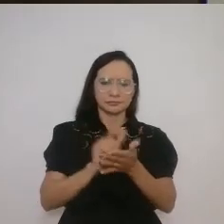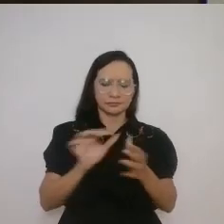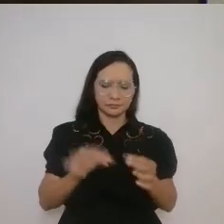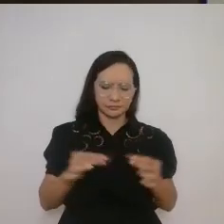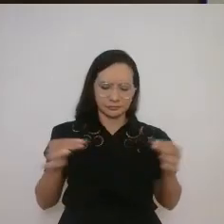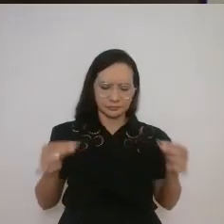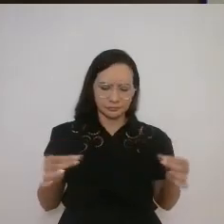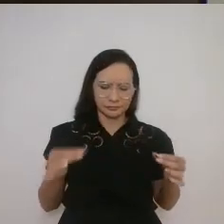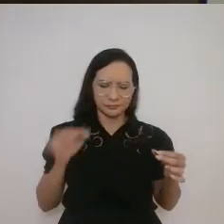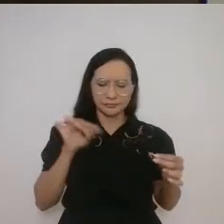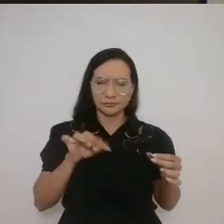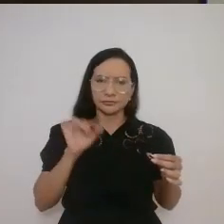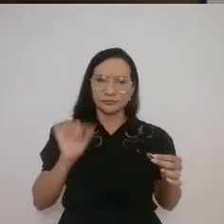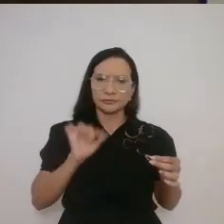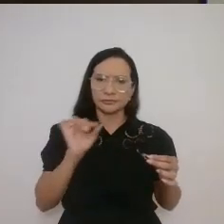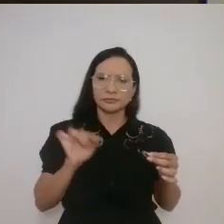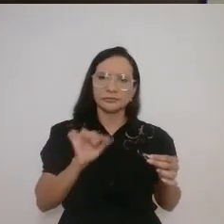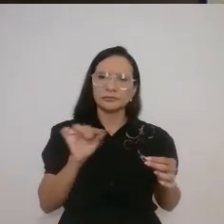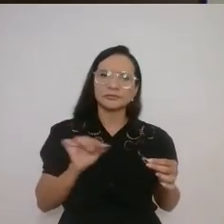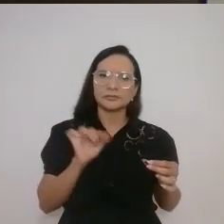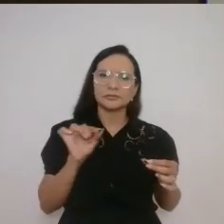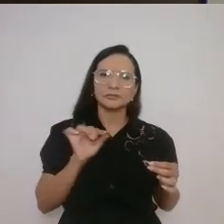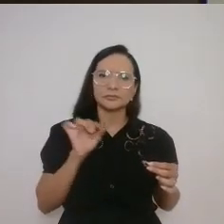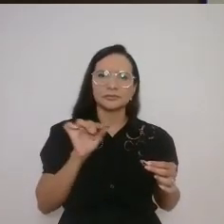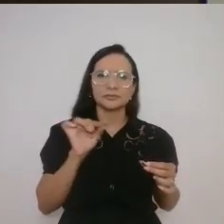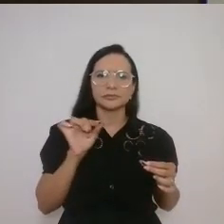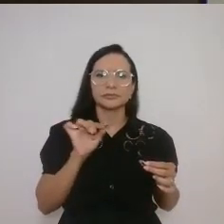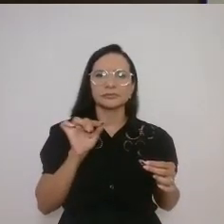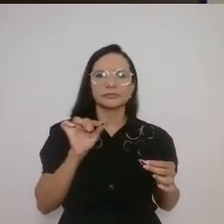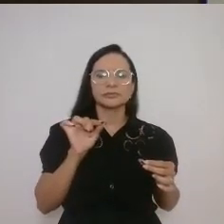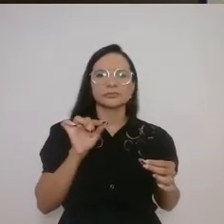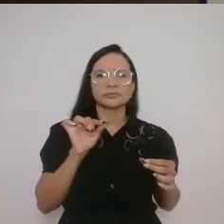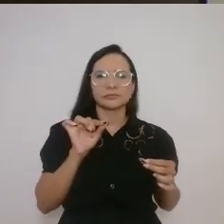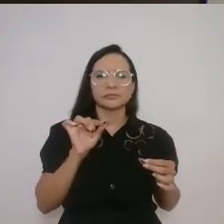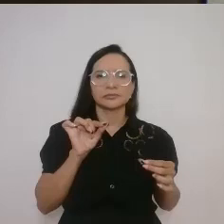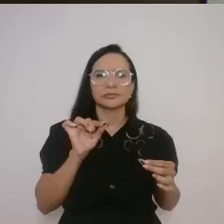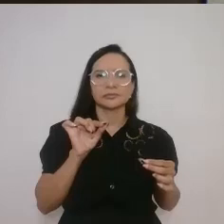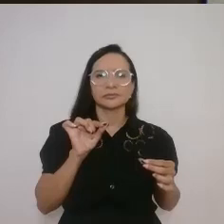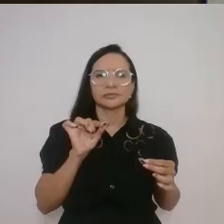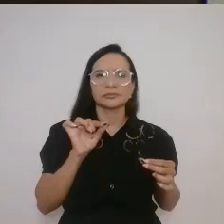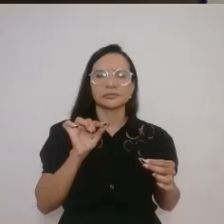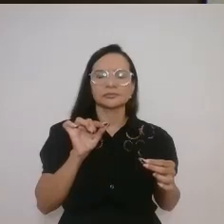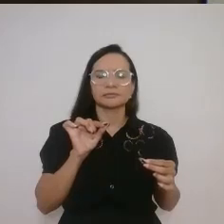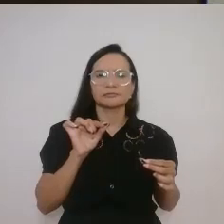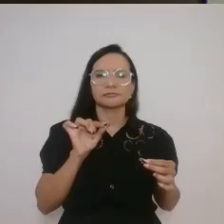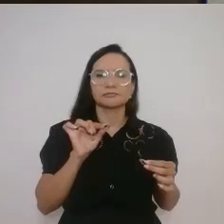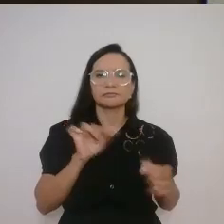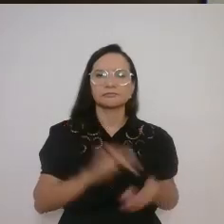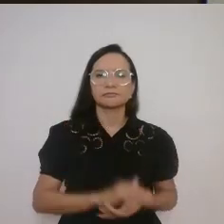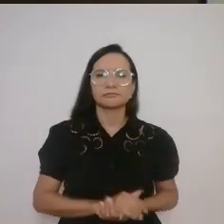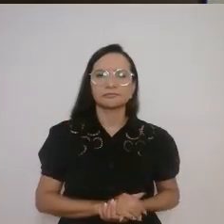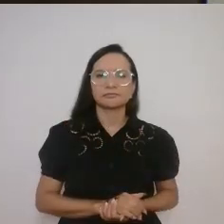essa questão do efeito expansivo ou extensivo ou ampliativo.